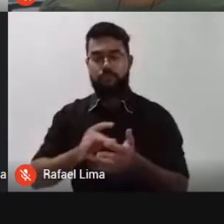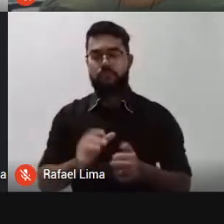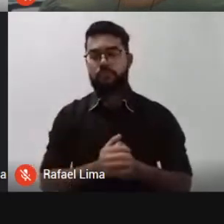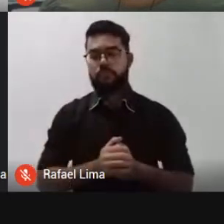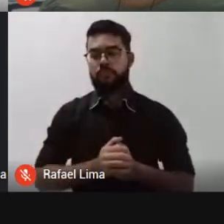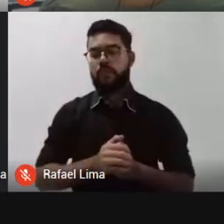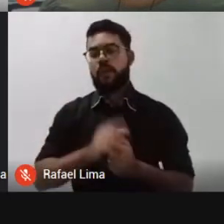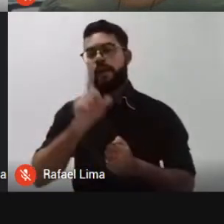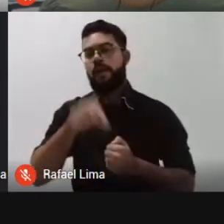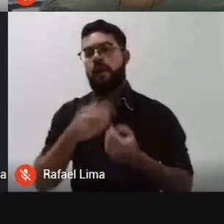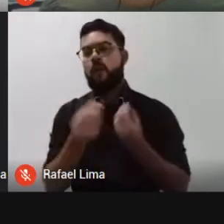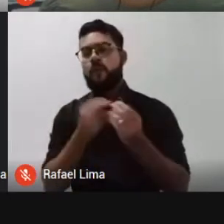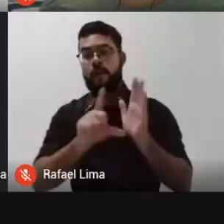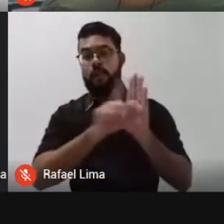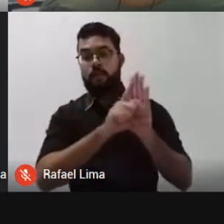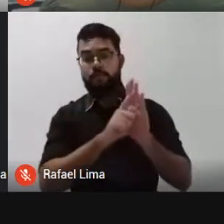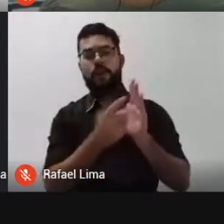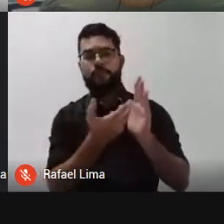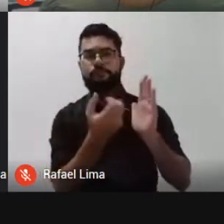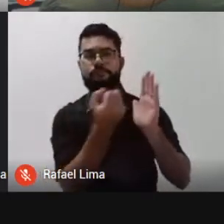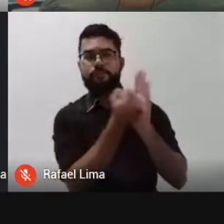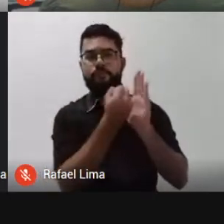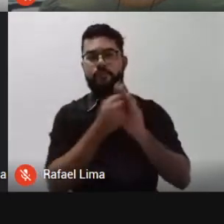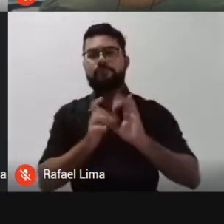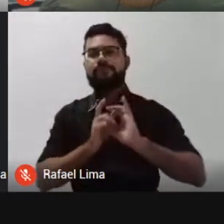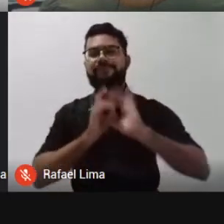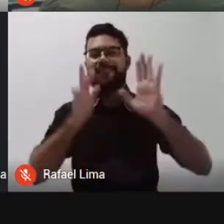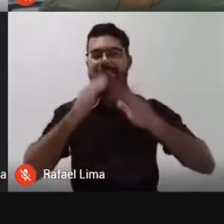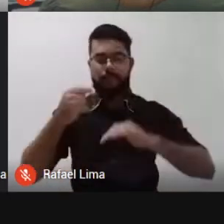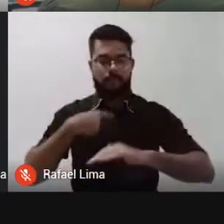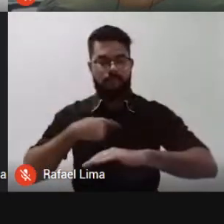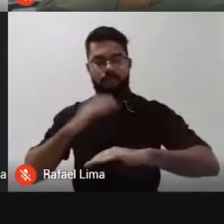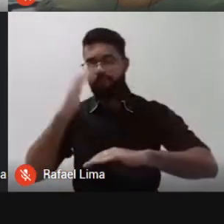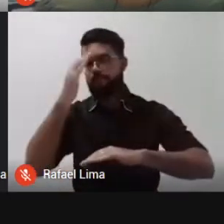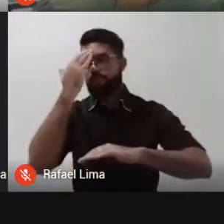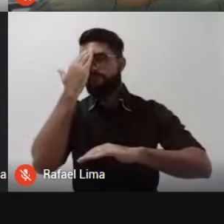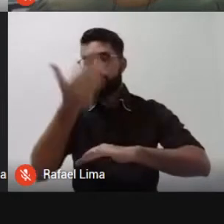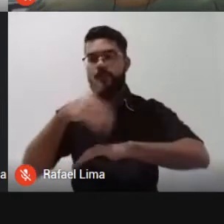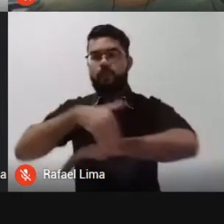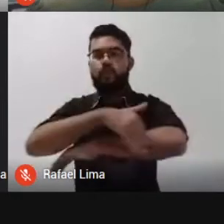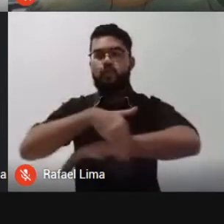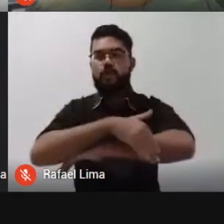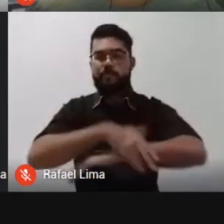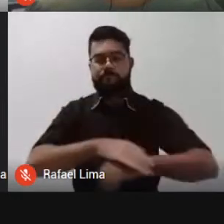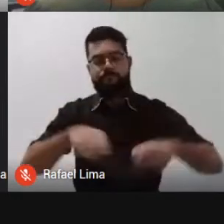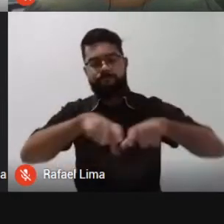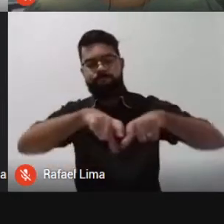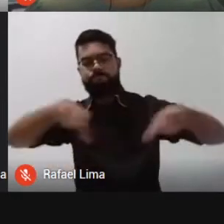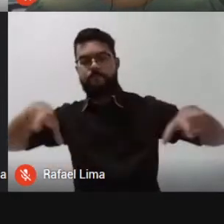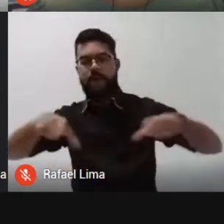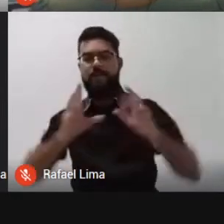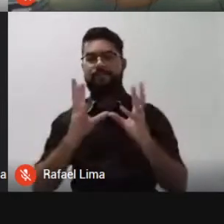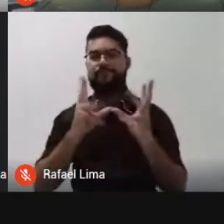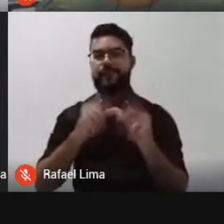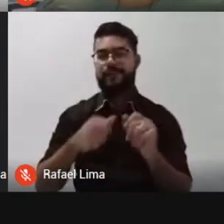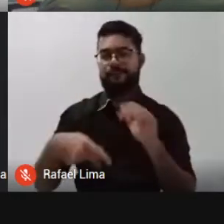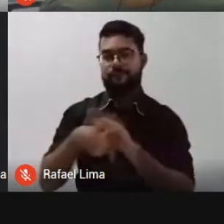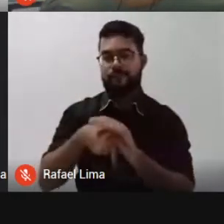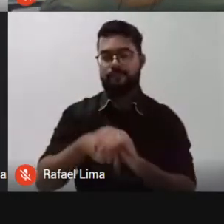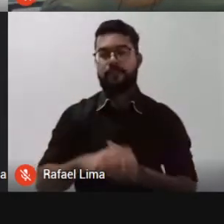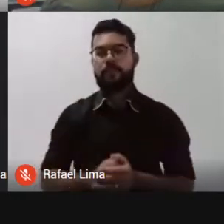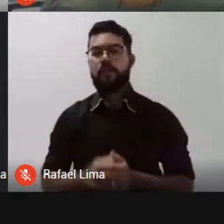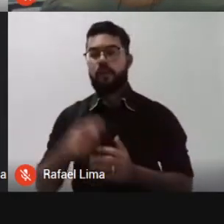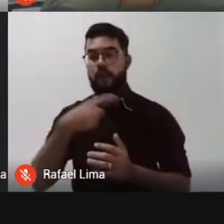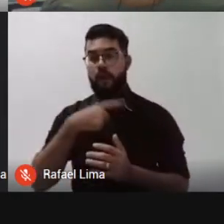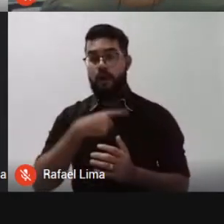a regularização para a instalação do parquet, tá? Então, aqui foi possível também essa escolha da implantação do parquet